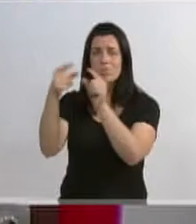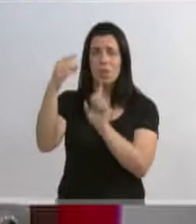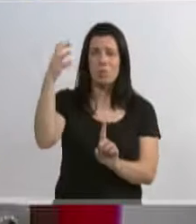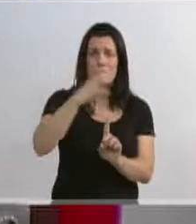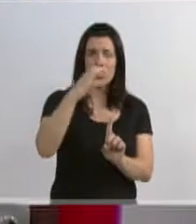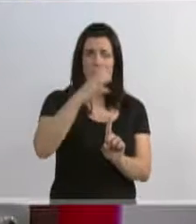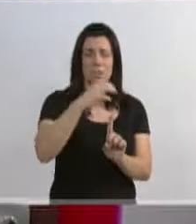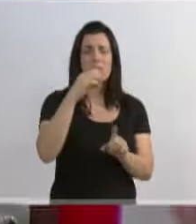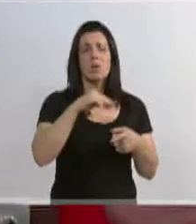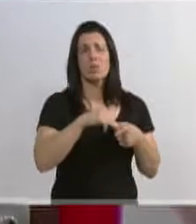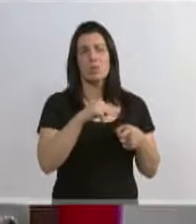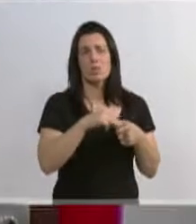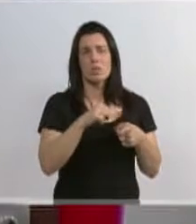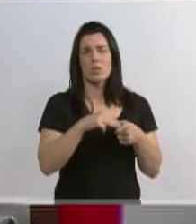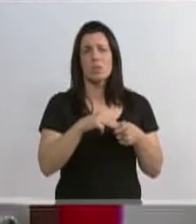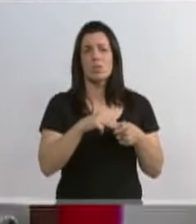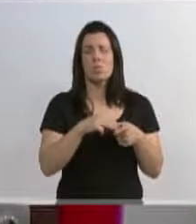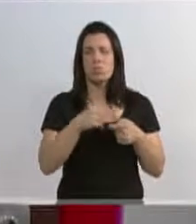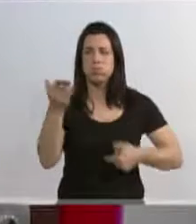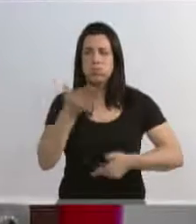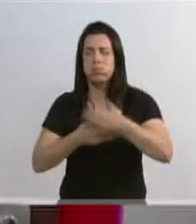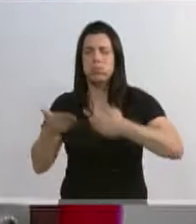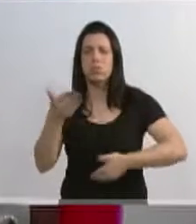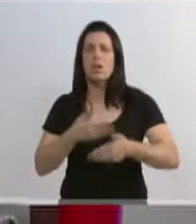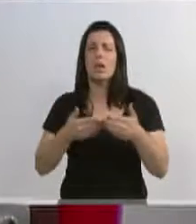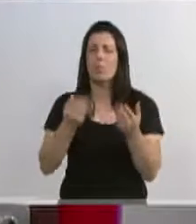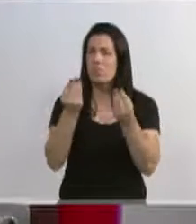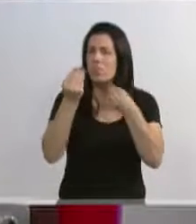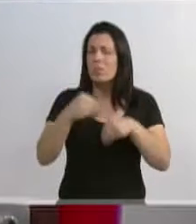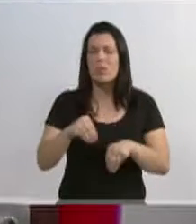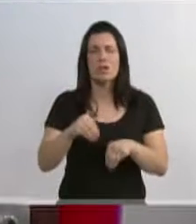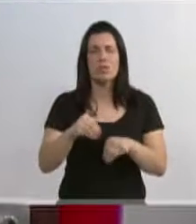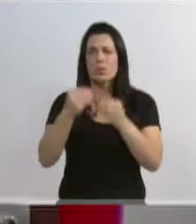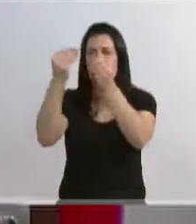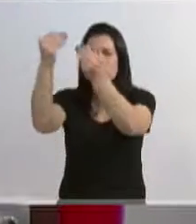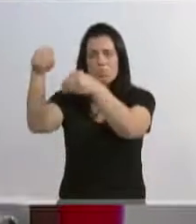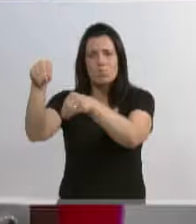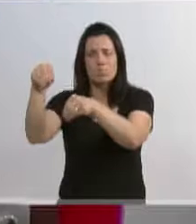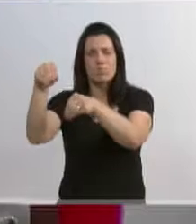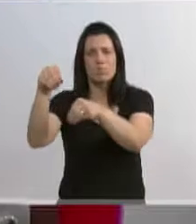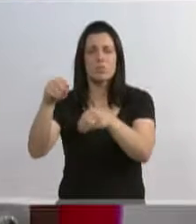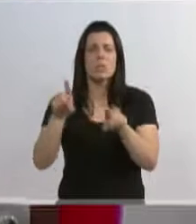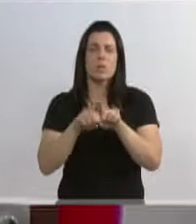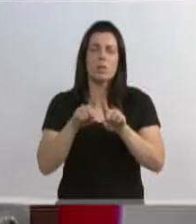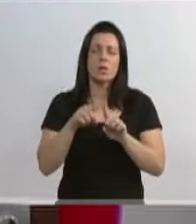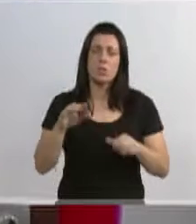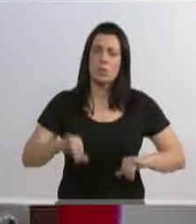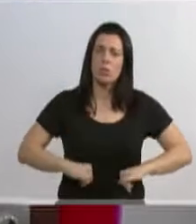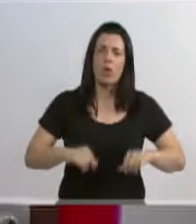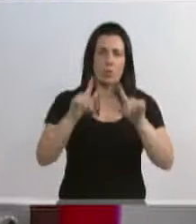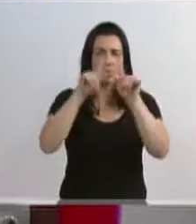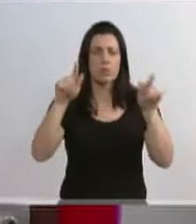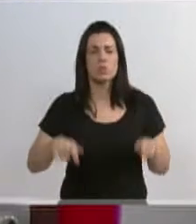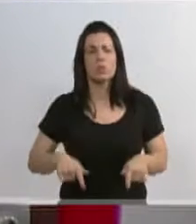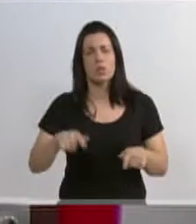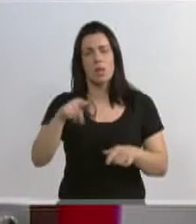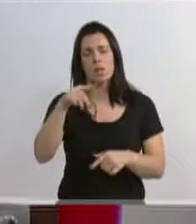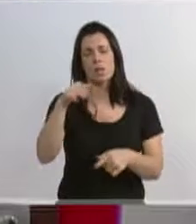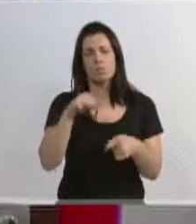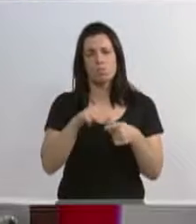afetando aqui o nosso município, e aí afeta também, de qualquer forma, os nossos servidores municipais. Meu voto favorável,